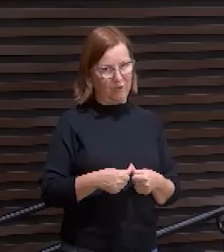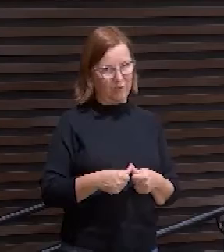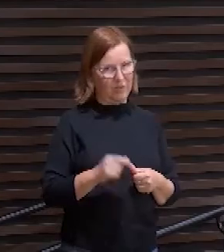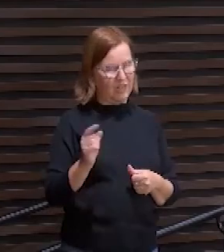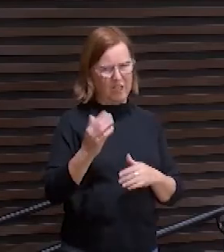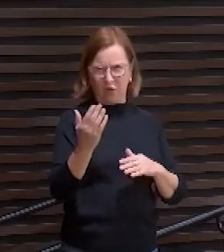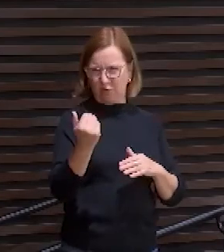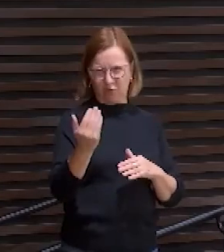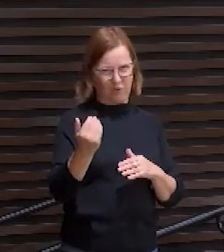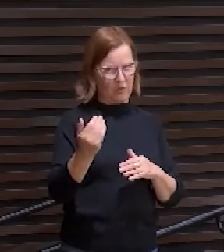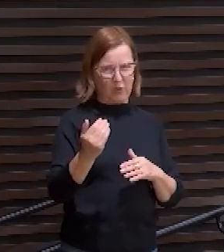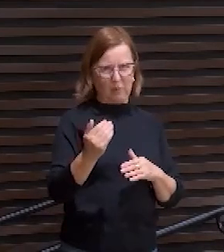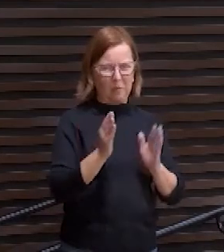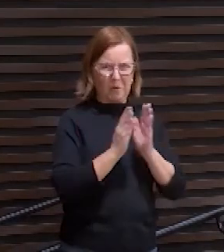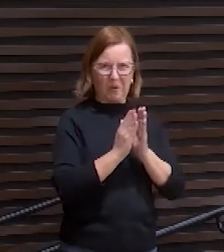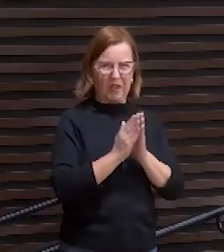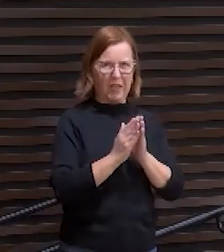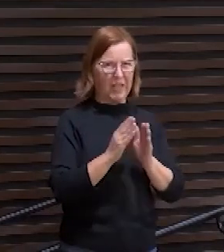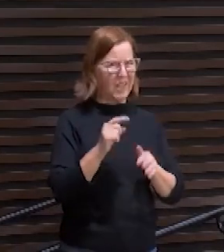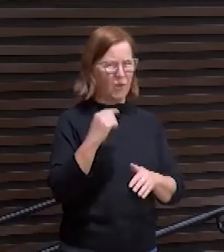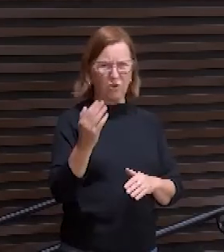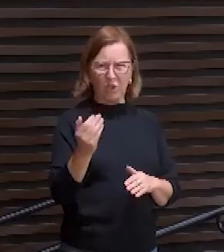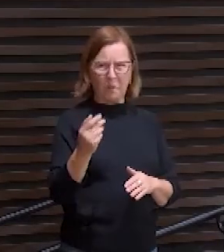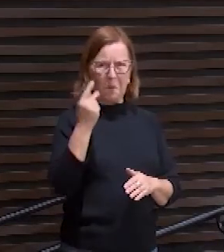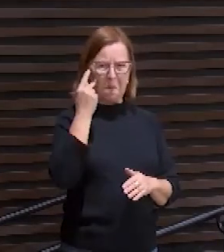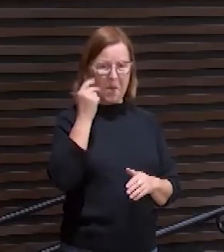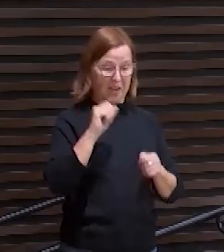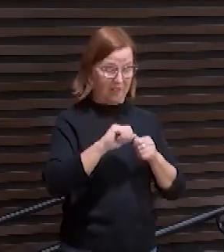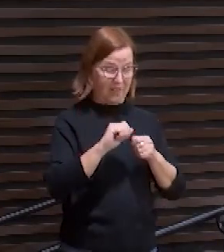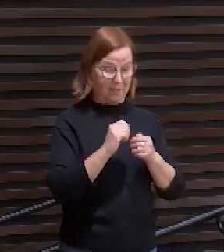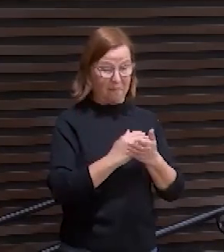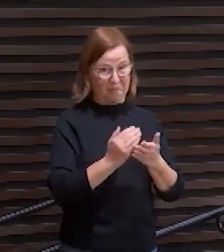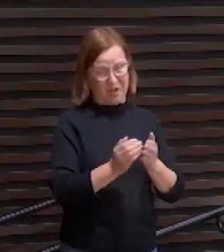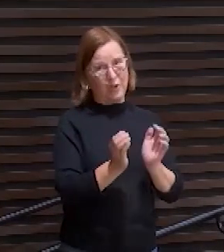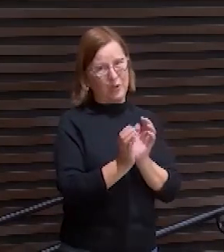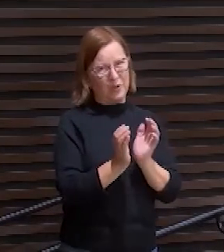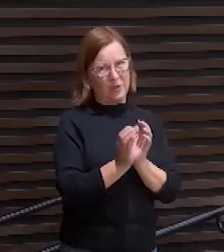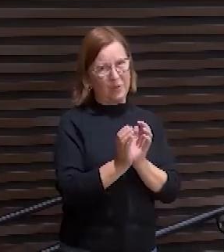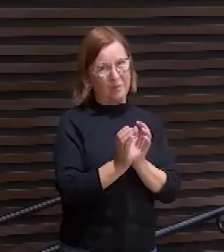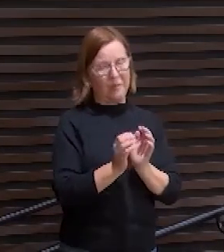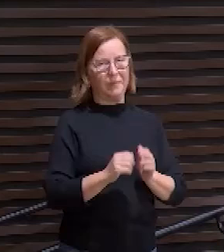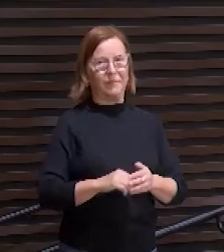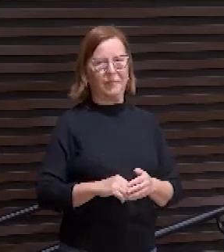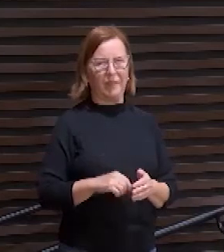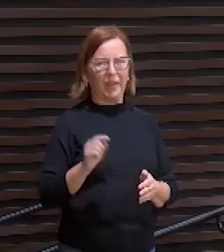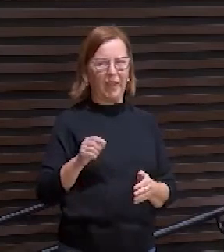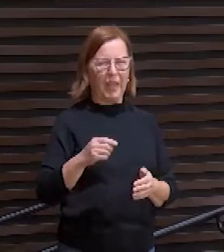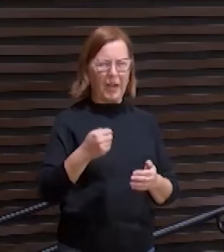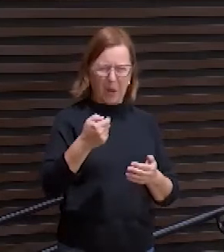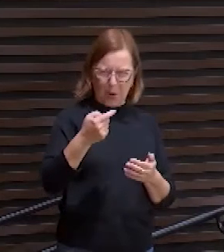vou convidá-lo para participar de tal grupo. O rapaz está quase convertido.